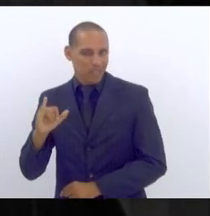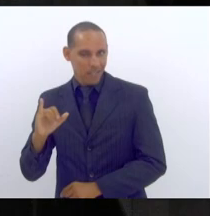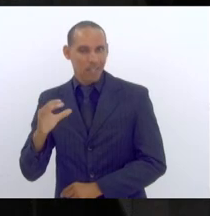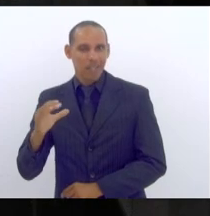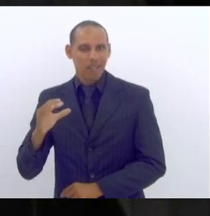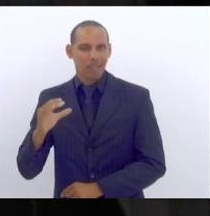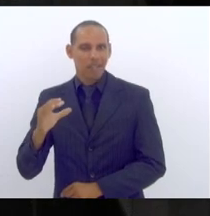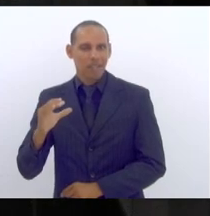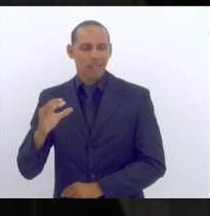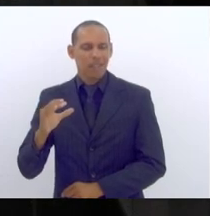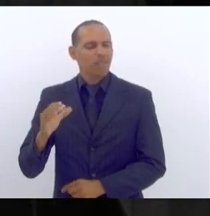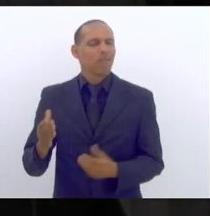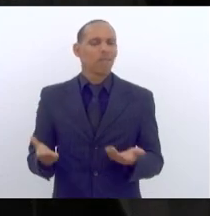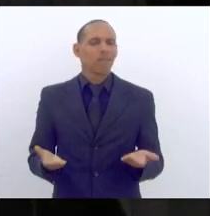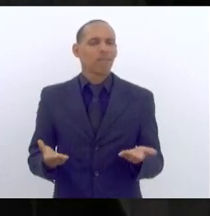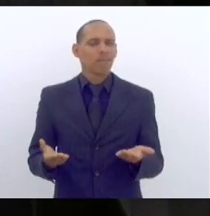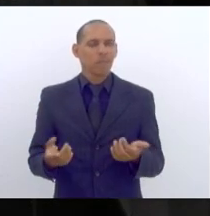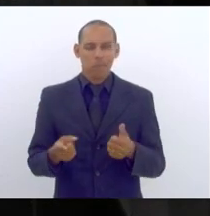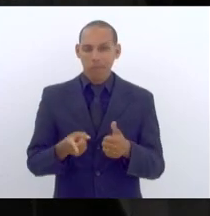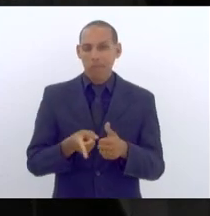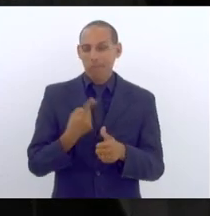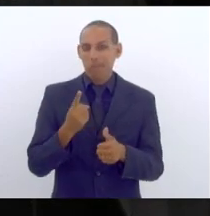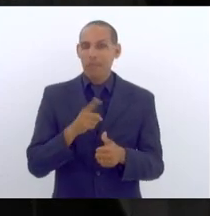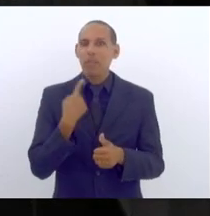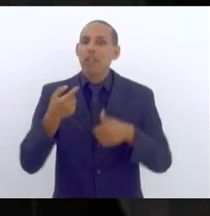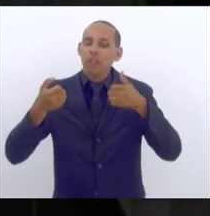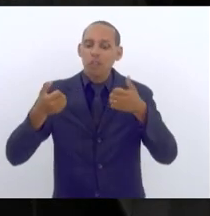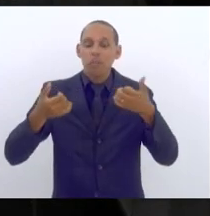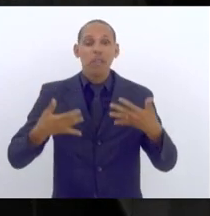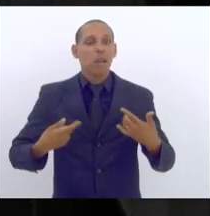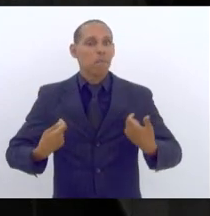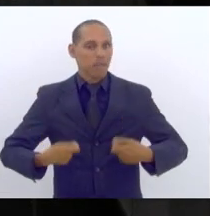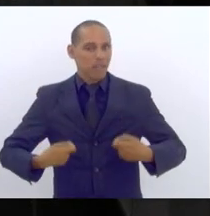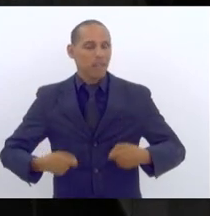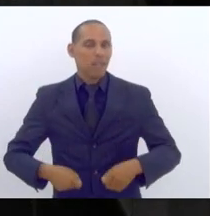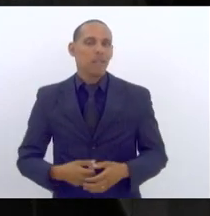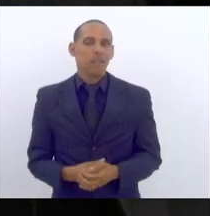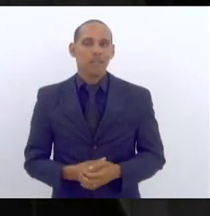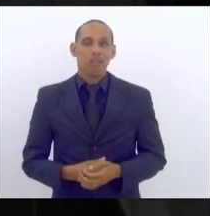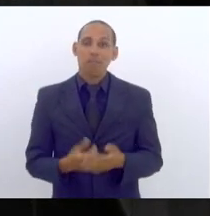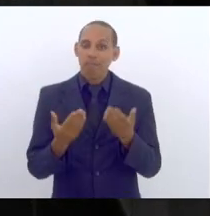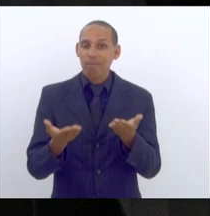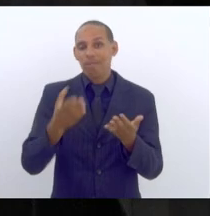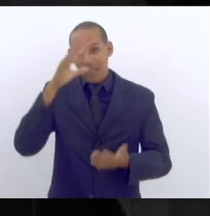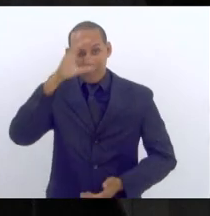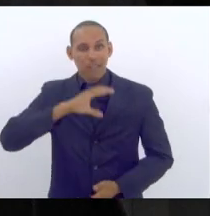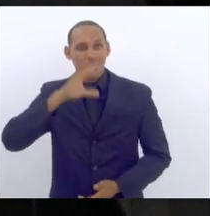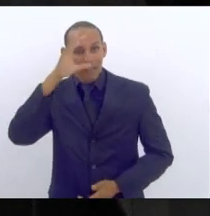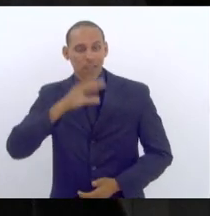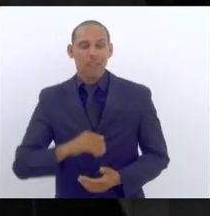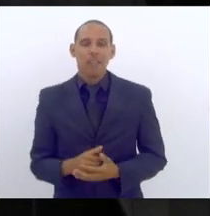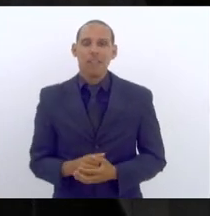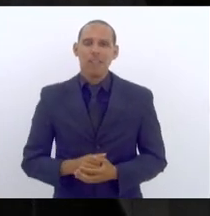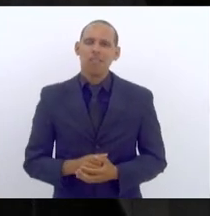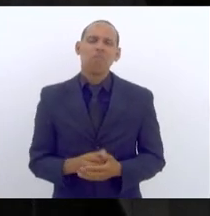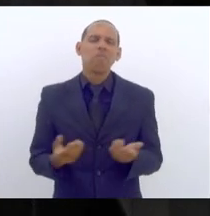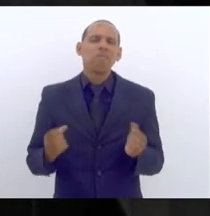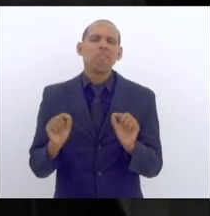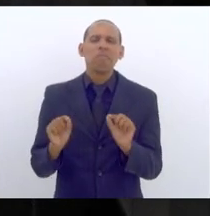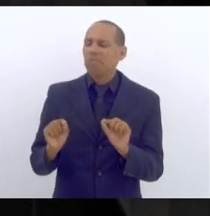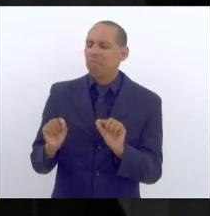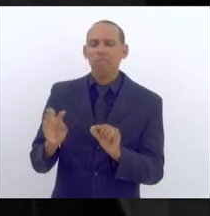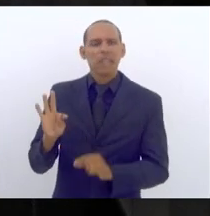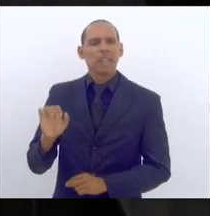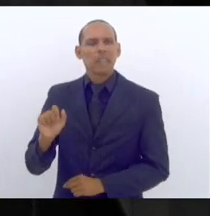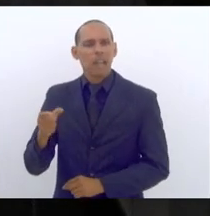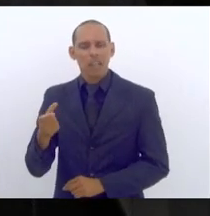e é preciso inicialmente explicar para o cidadão o que que é